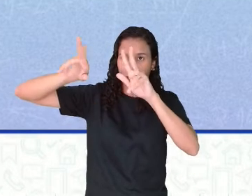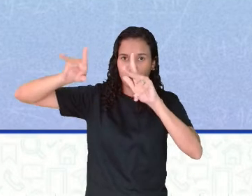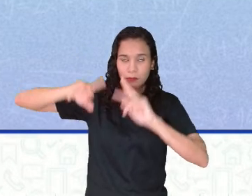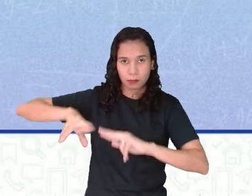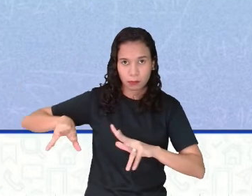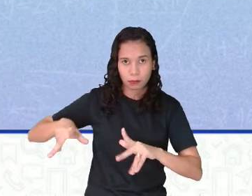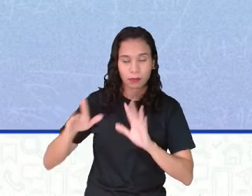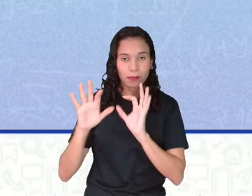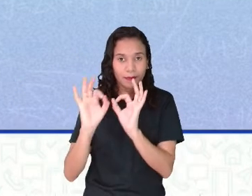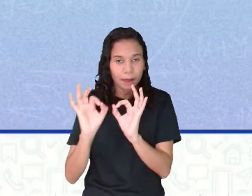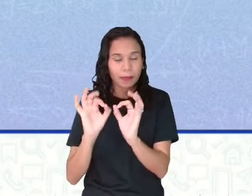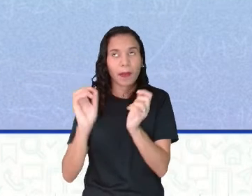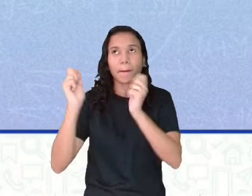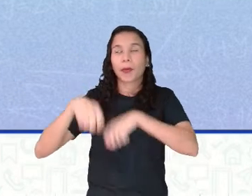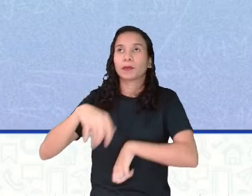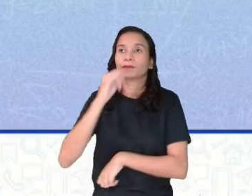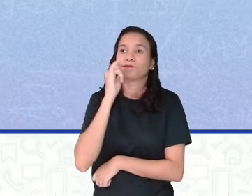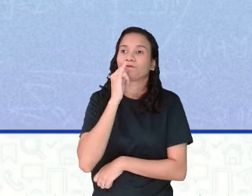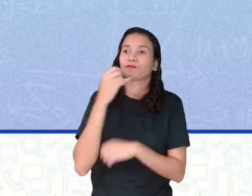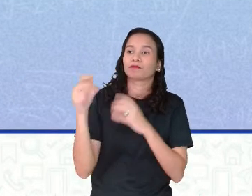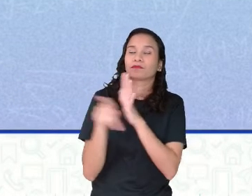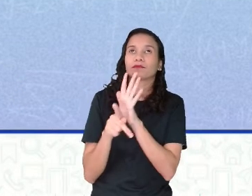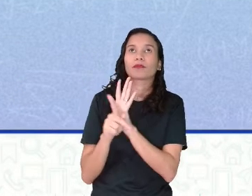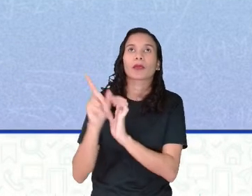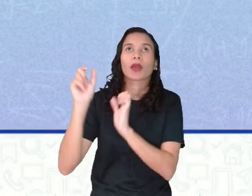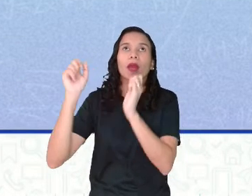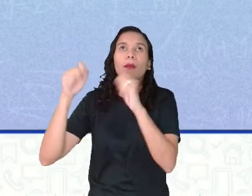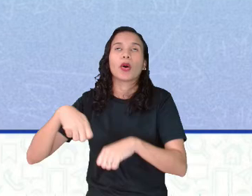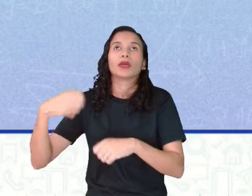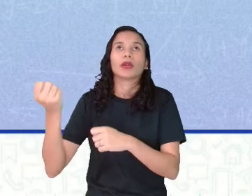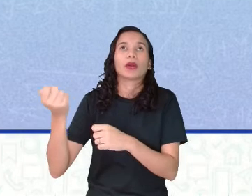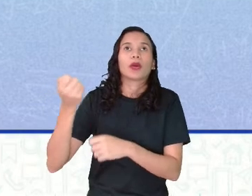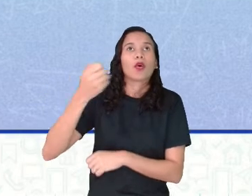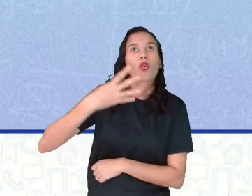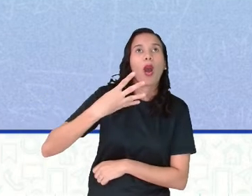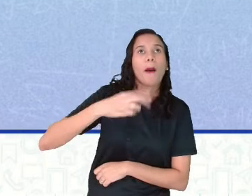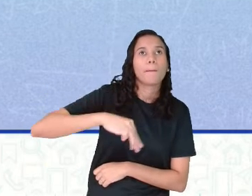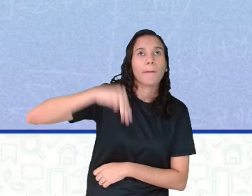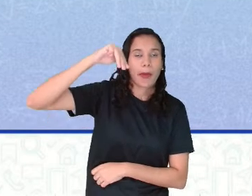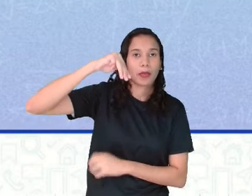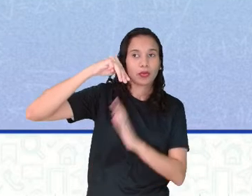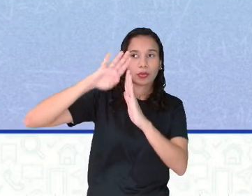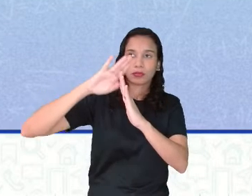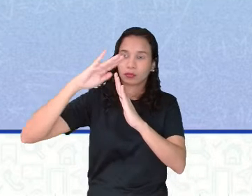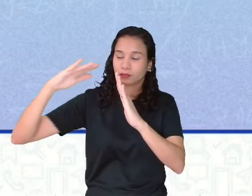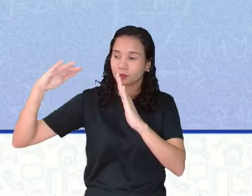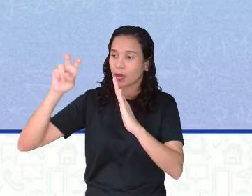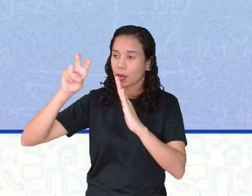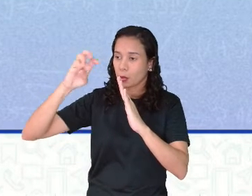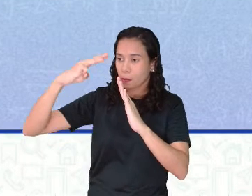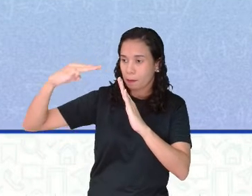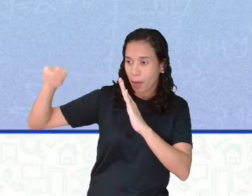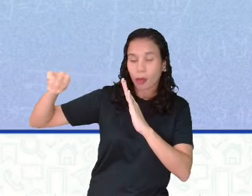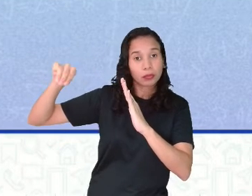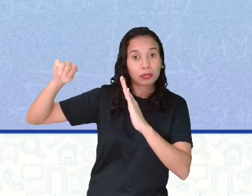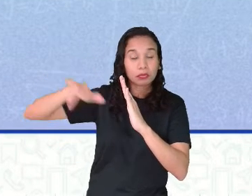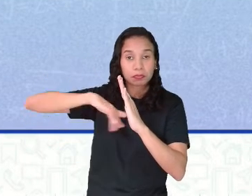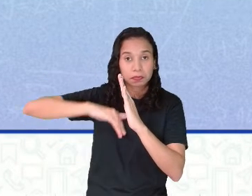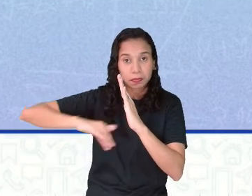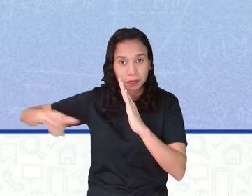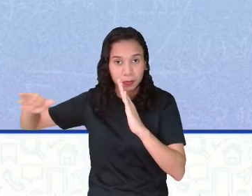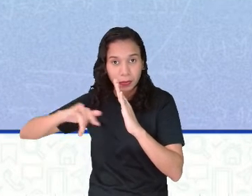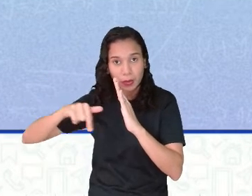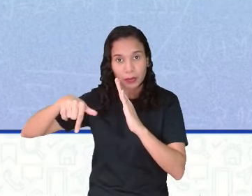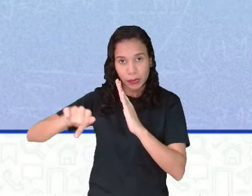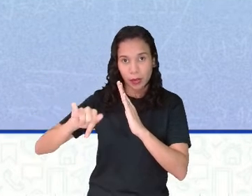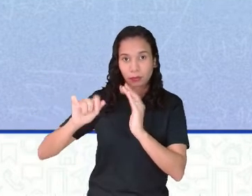diferentes, certo? Então, eu posso escrever aqui, ó, que aqui tem 4 metros, aqui tem 5 metros e aqui tem